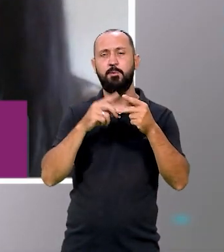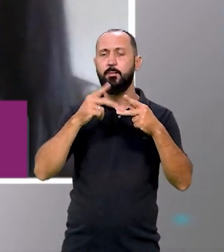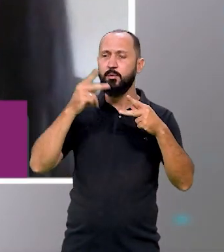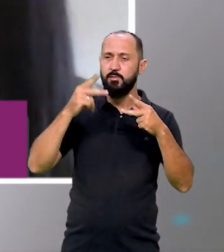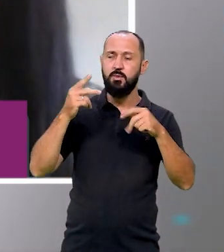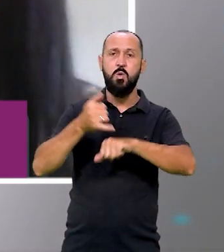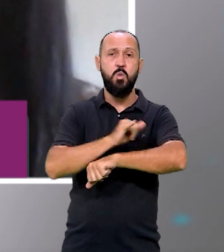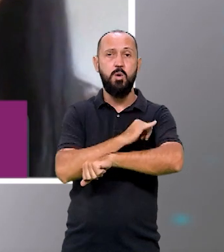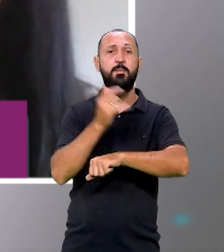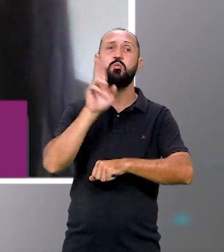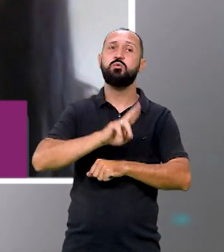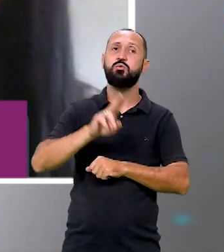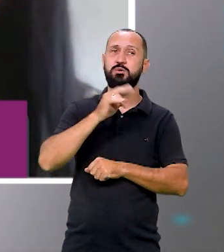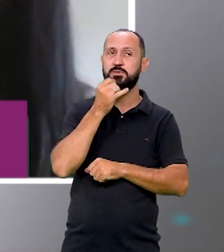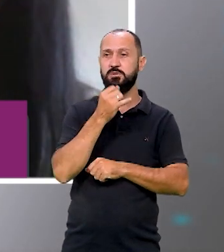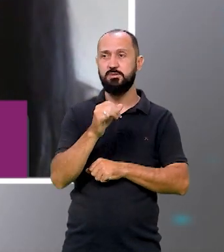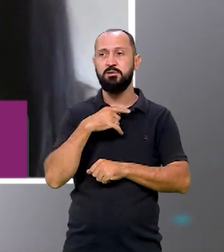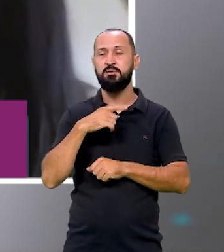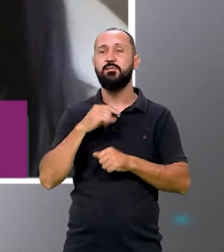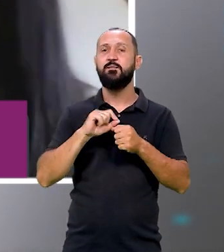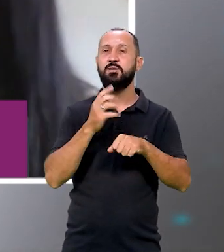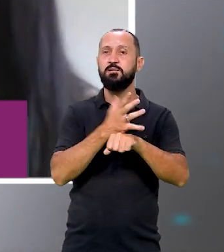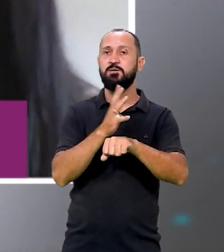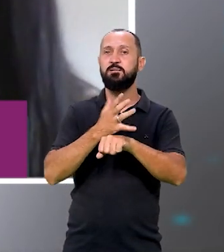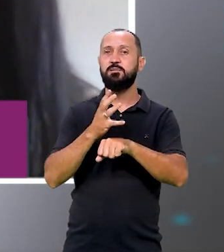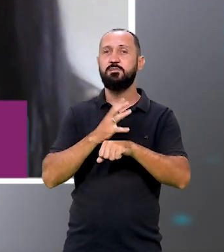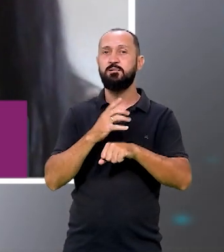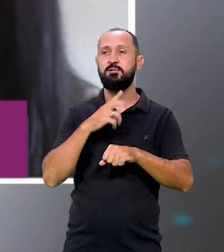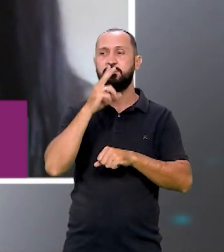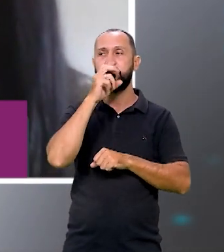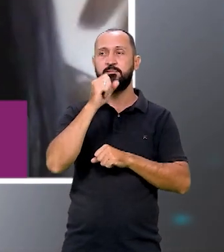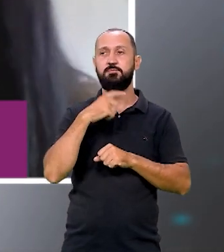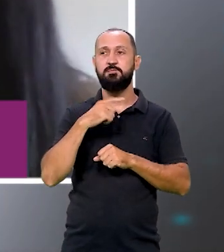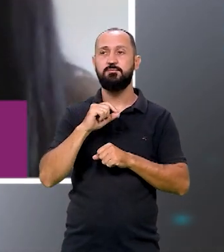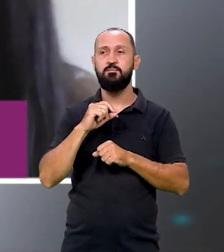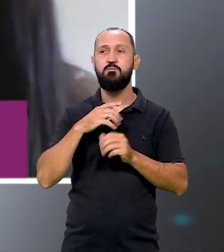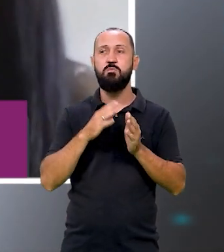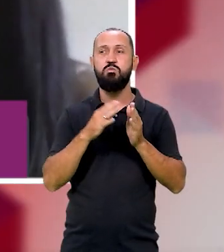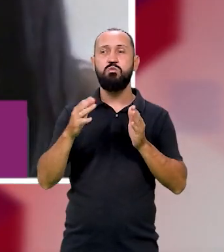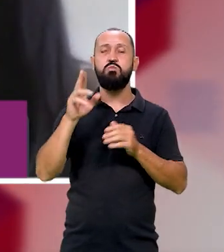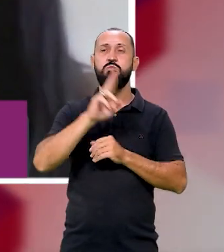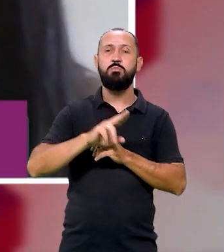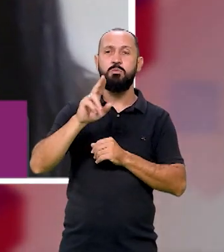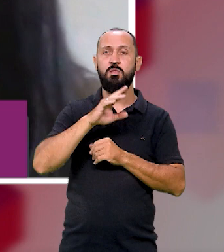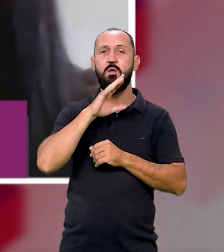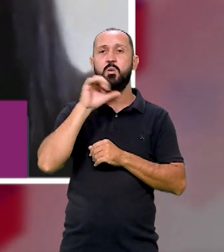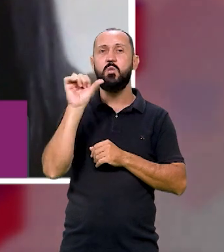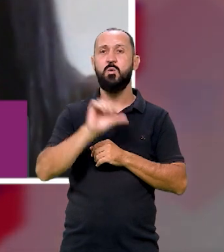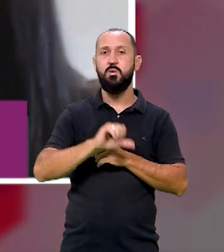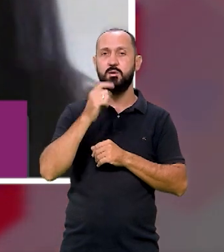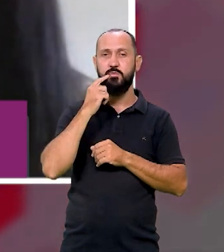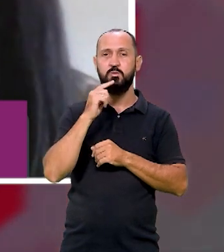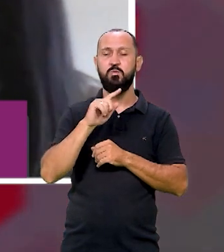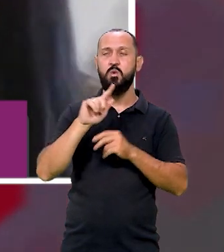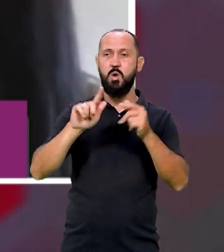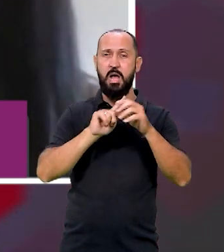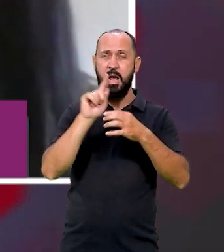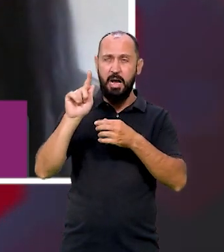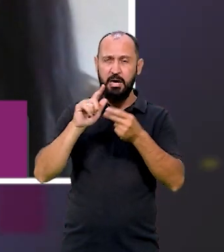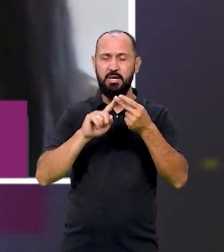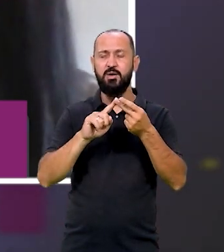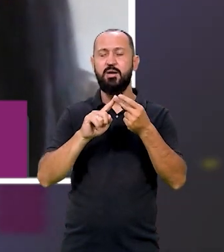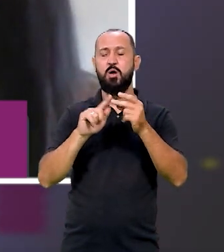é, café. Explica para a gente o que isso, as pessoas entenderem, justamente para não não correrem esse cair, quando for exatamente.